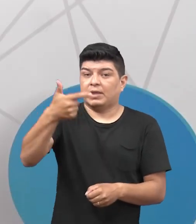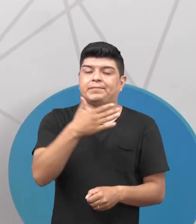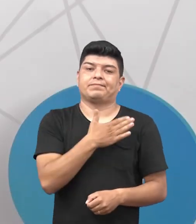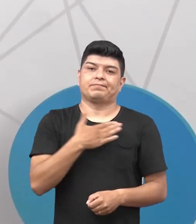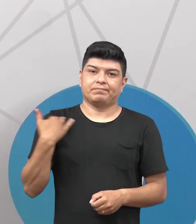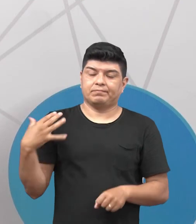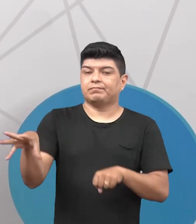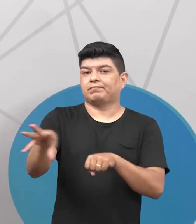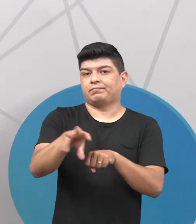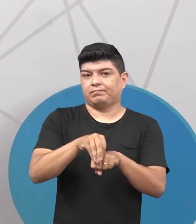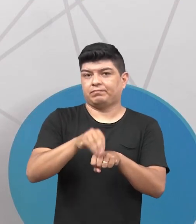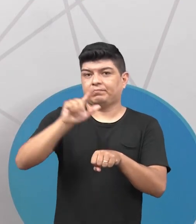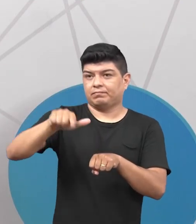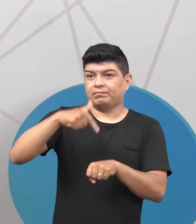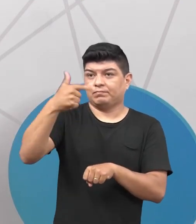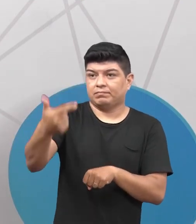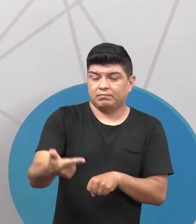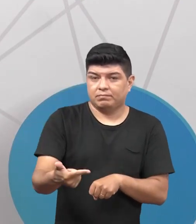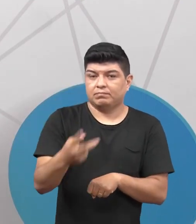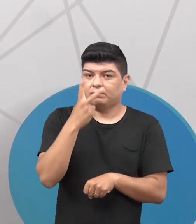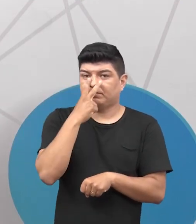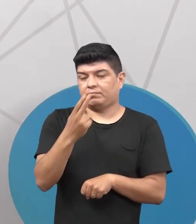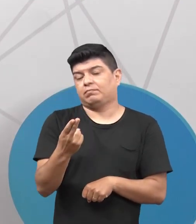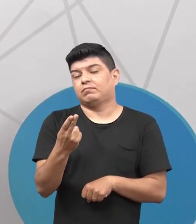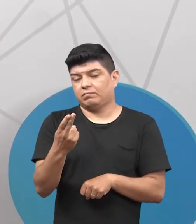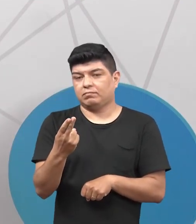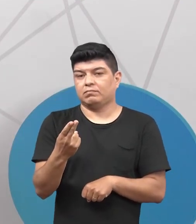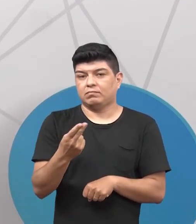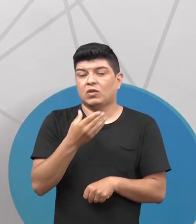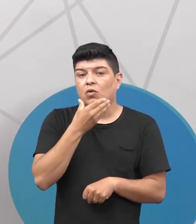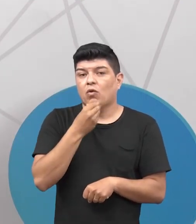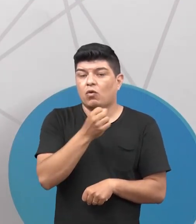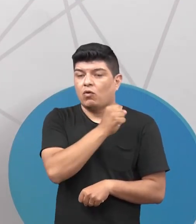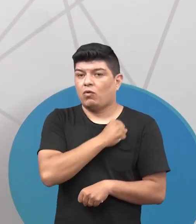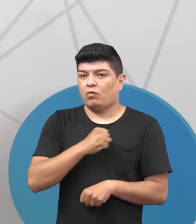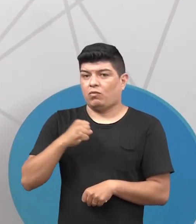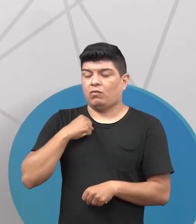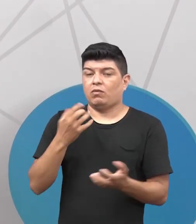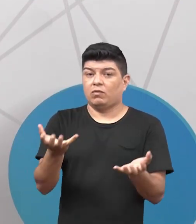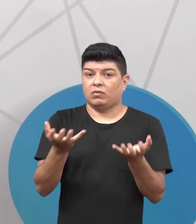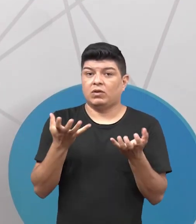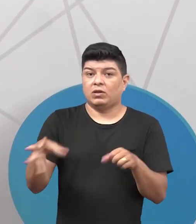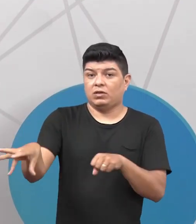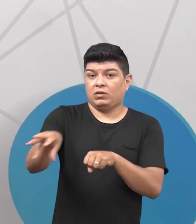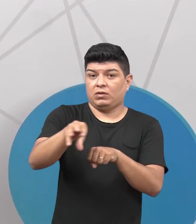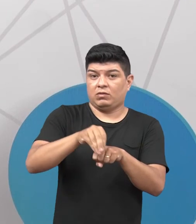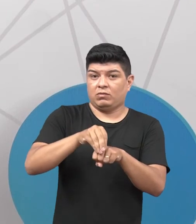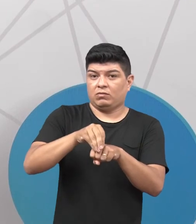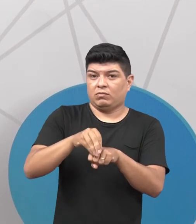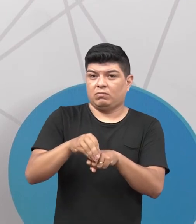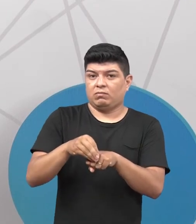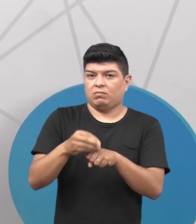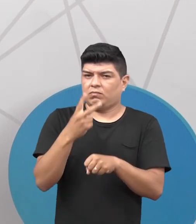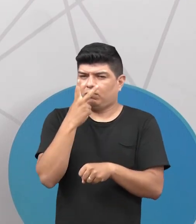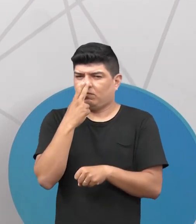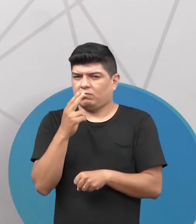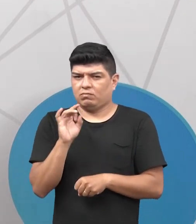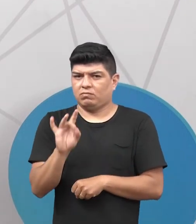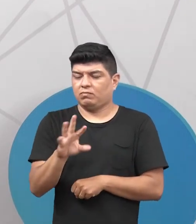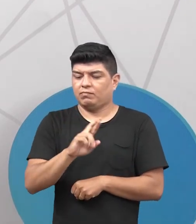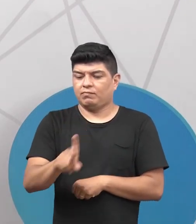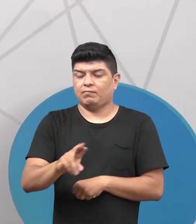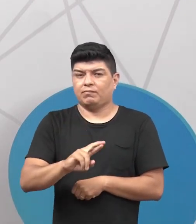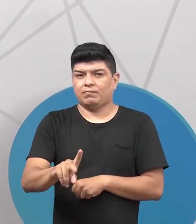para o conhecimento para além das aparências. Sócrates, ele queria o conhecimento para além das aparências, mas a mística